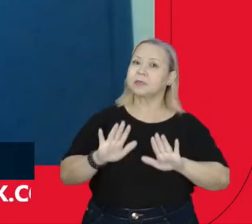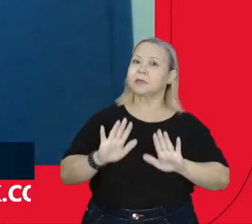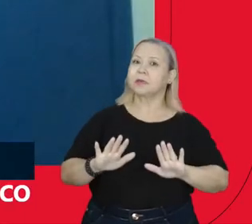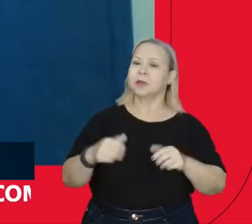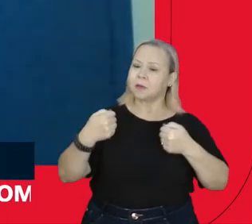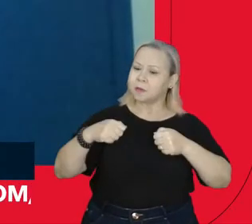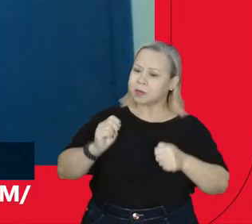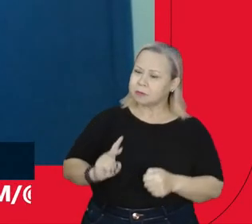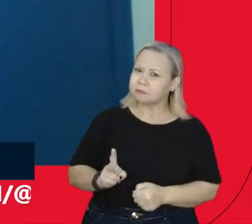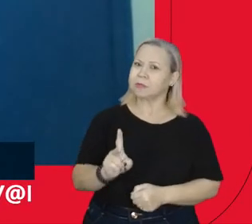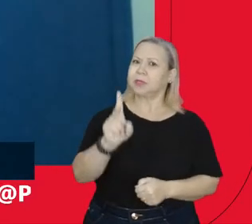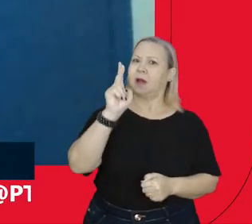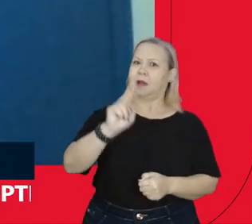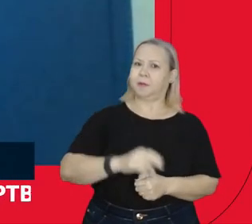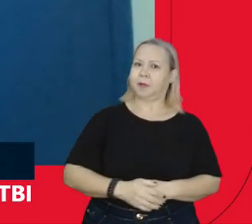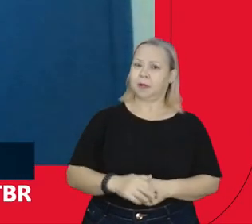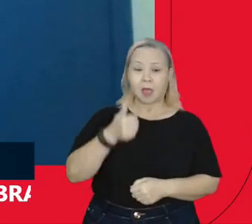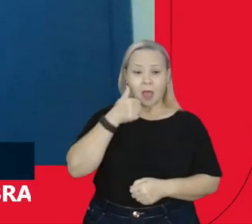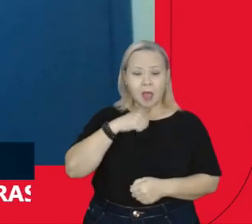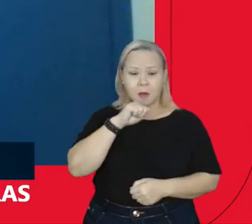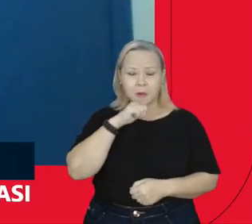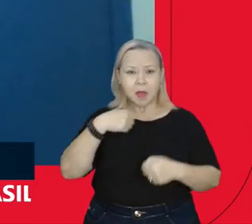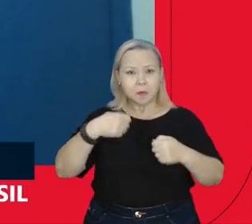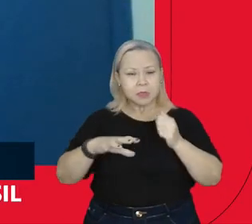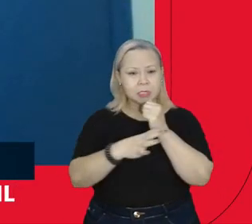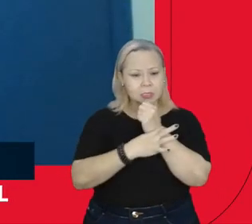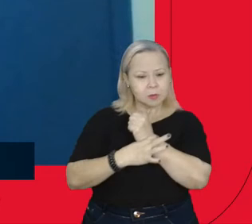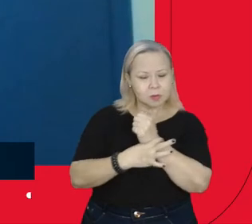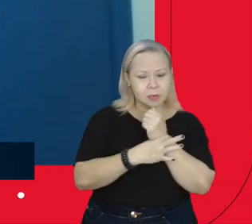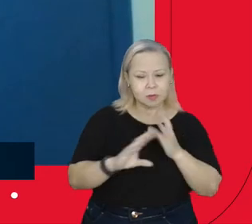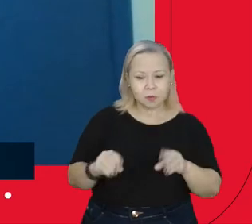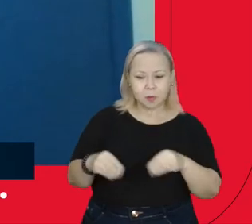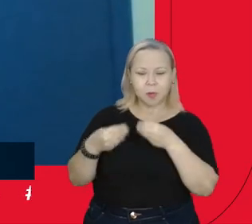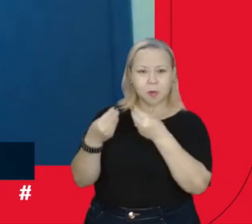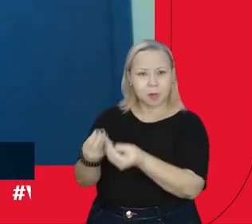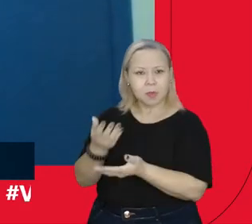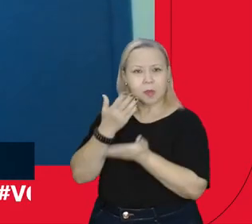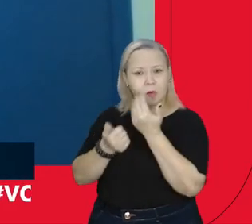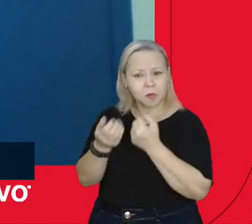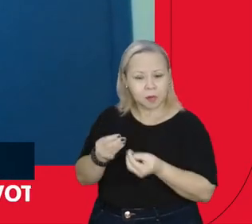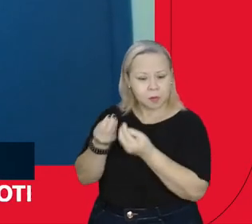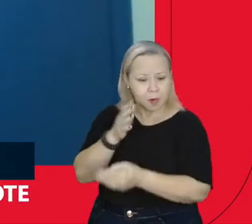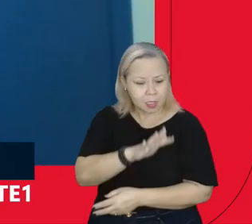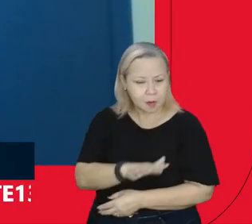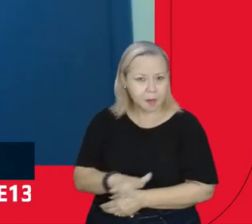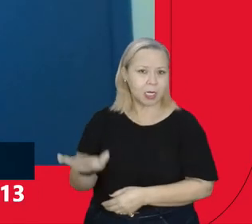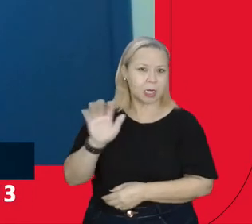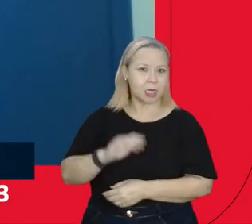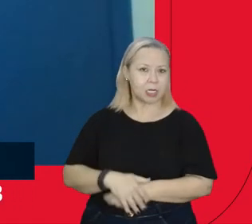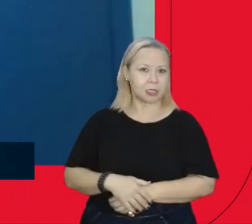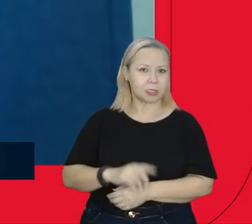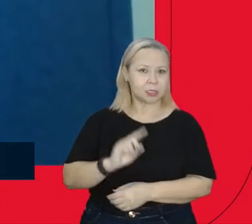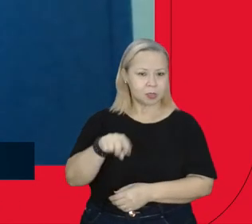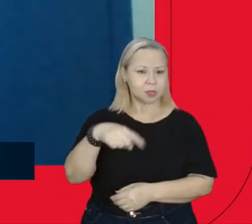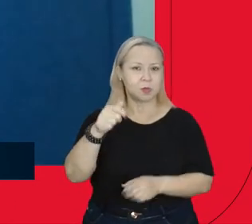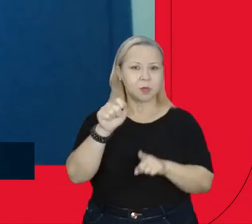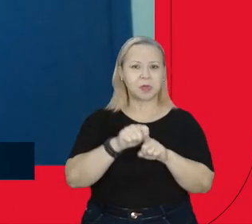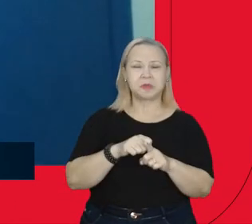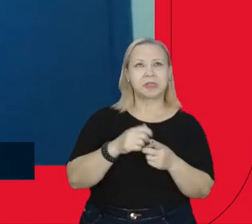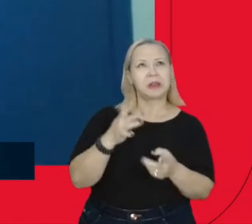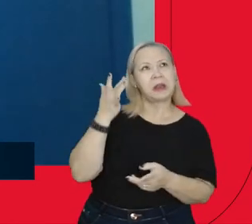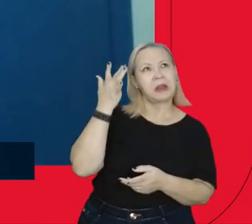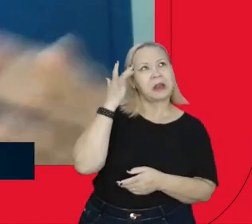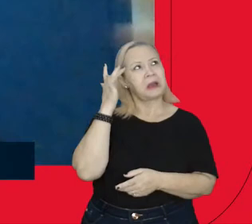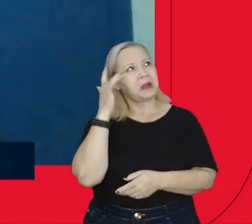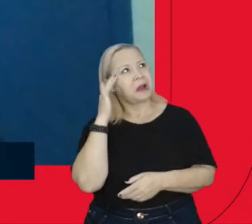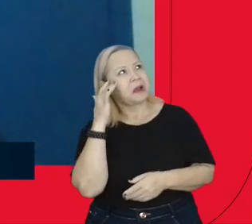a mãe tem que ter segurança de que ela vai ter o que oferecer para essa criança no mês que vem, não é? Ah, eu não sei se o mês que